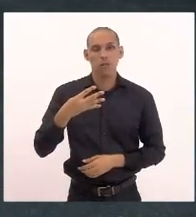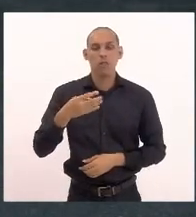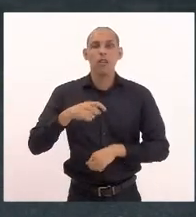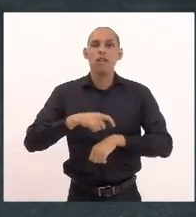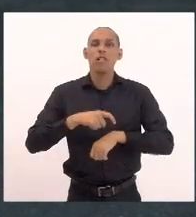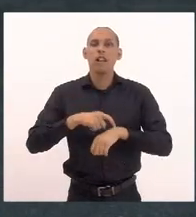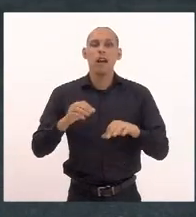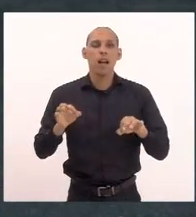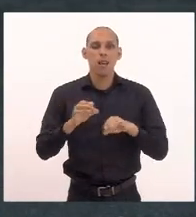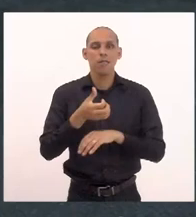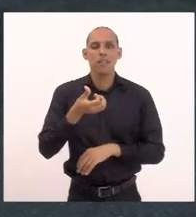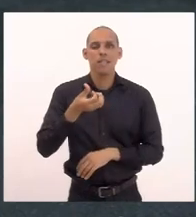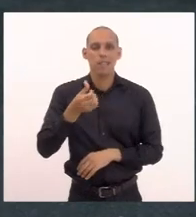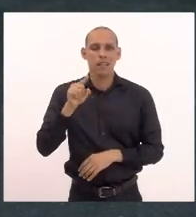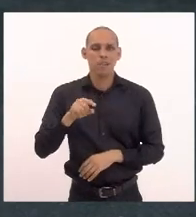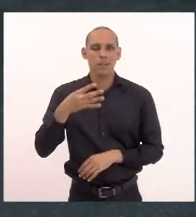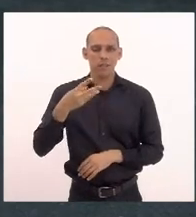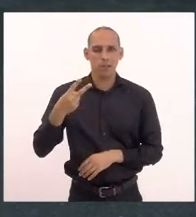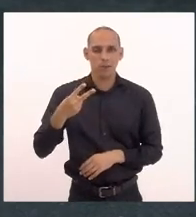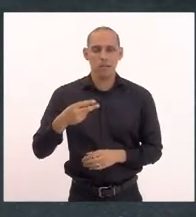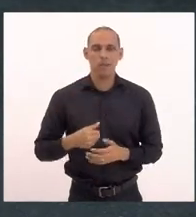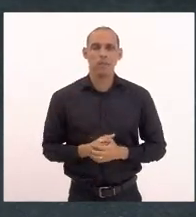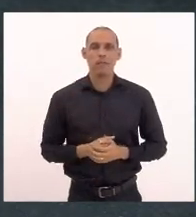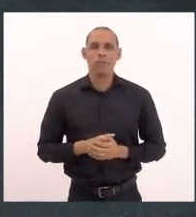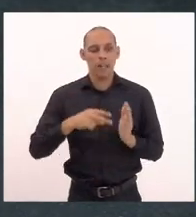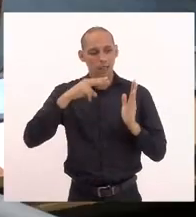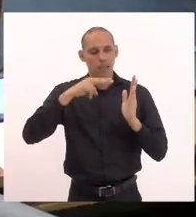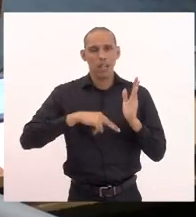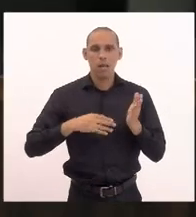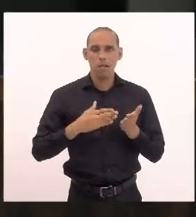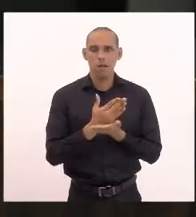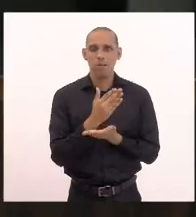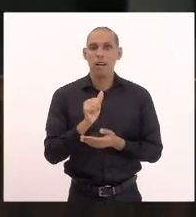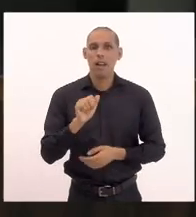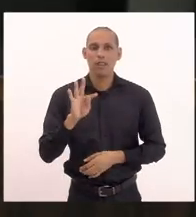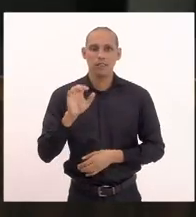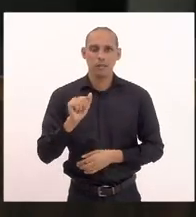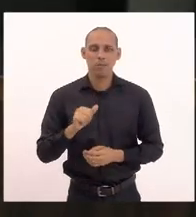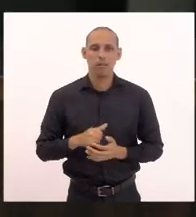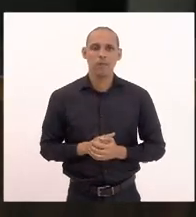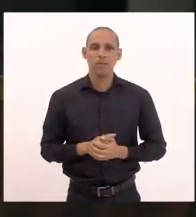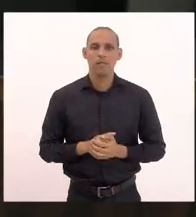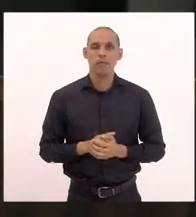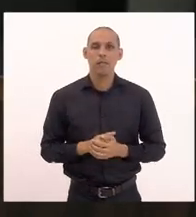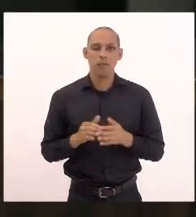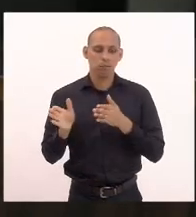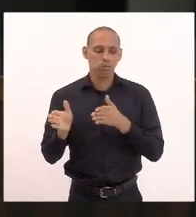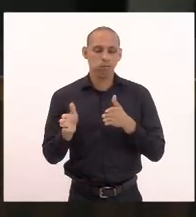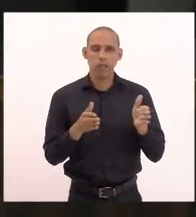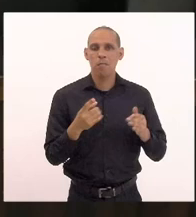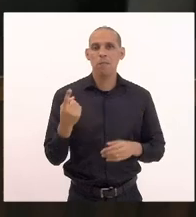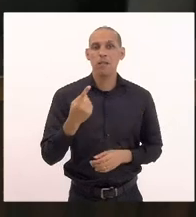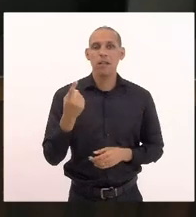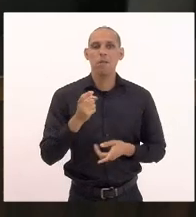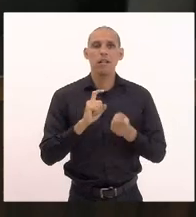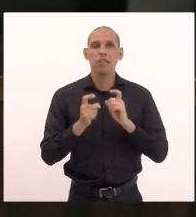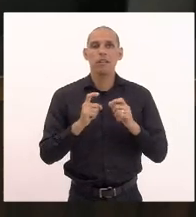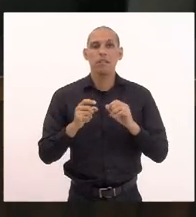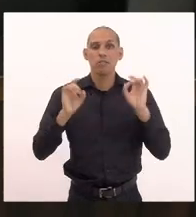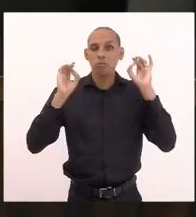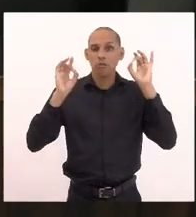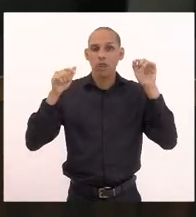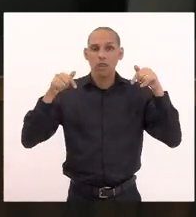às 16 horas e 42 minutos. Lida e aprovada a ata, passa-se a primeira sessão extraordinária do dia